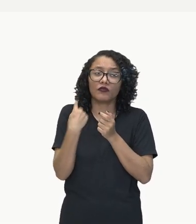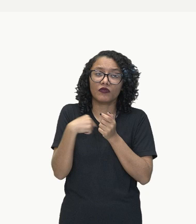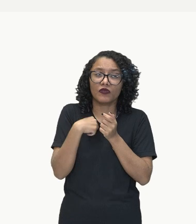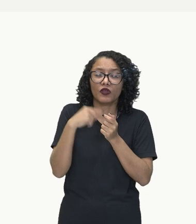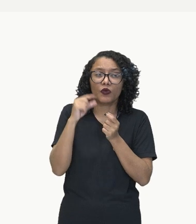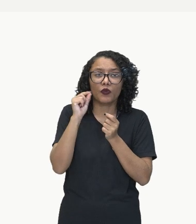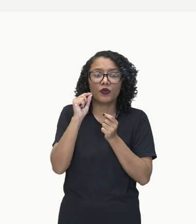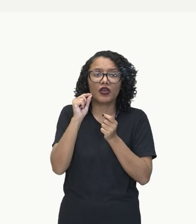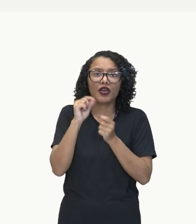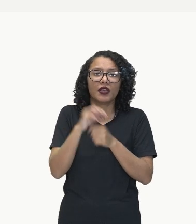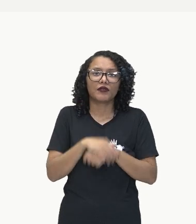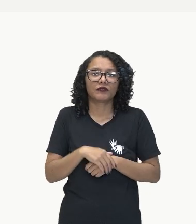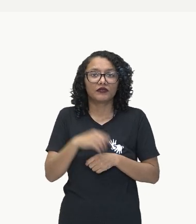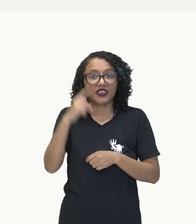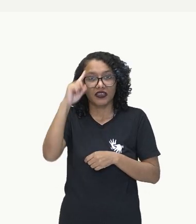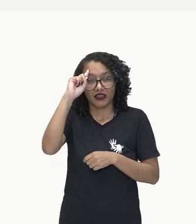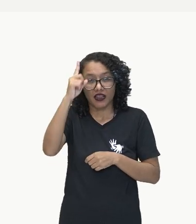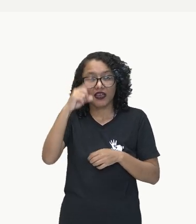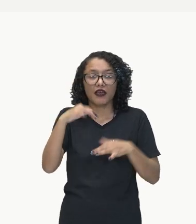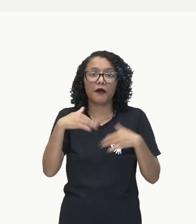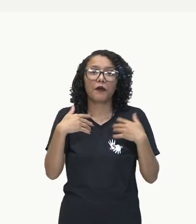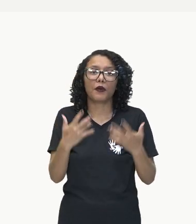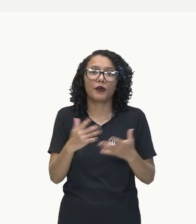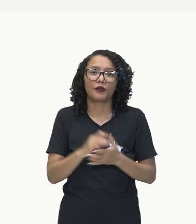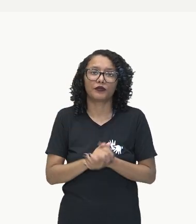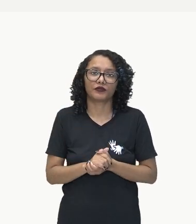ideia de que eles estão sob a nossa mira, de que eles precisam ser